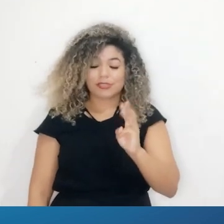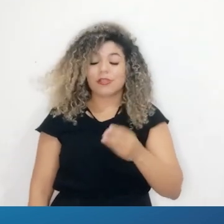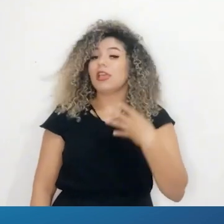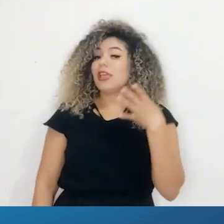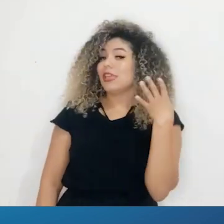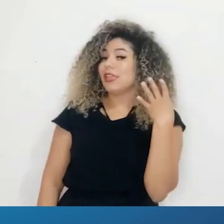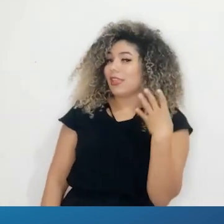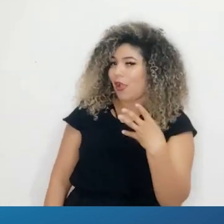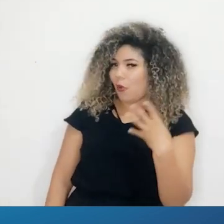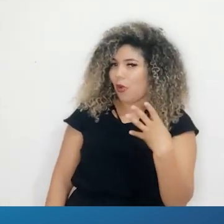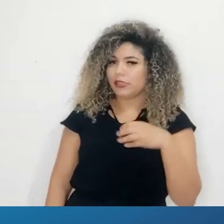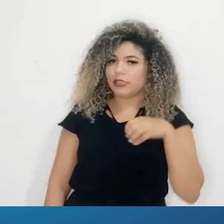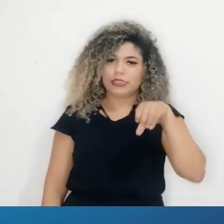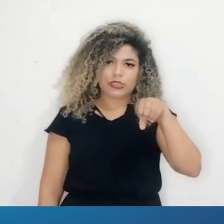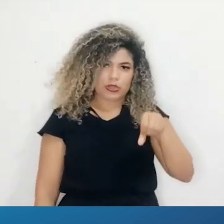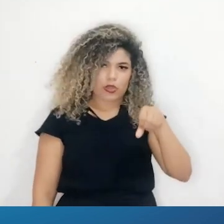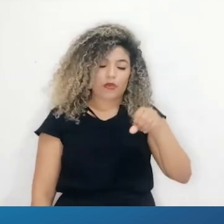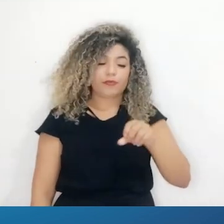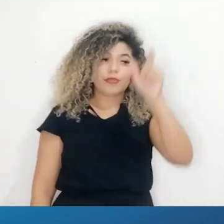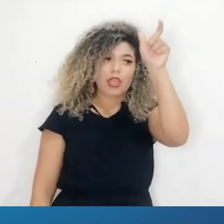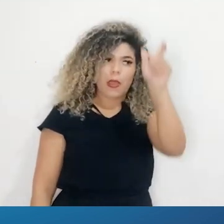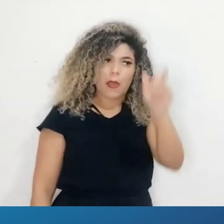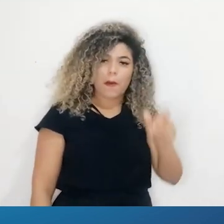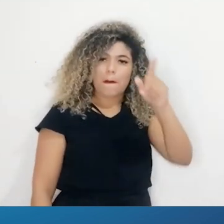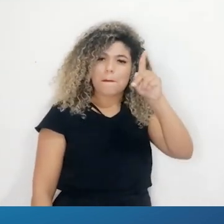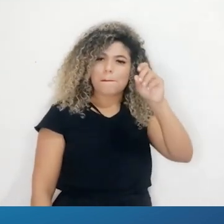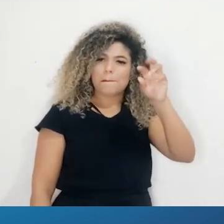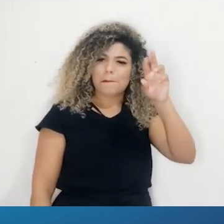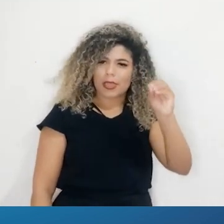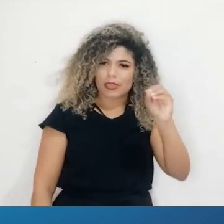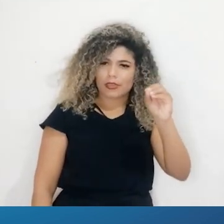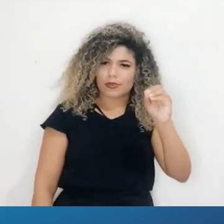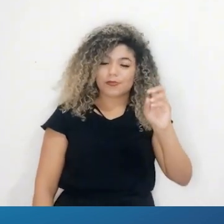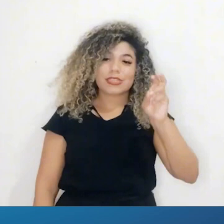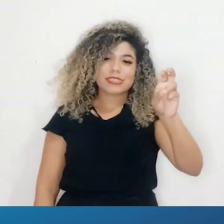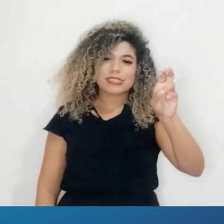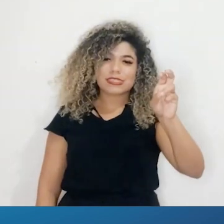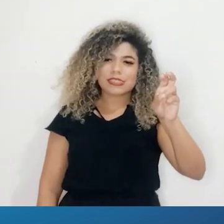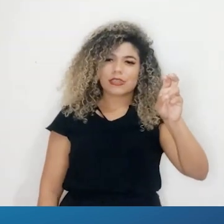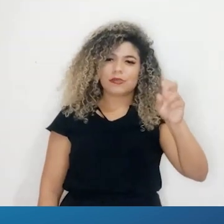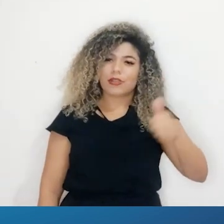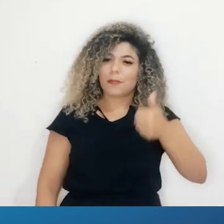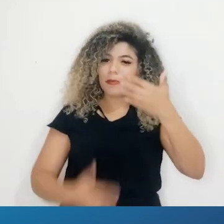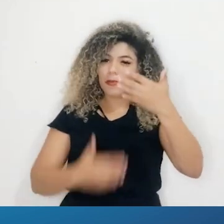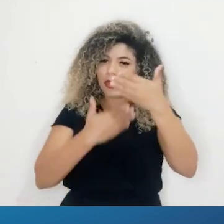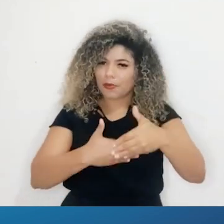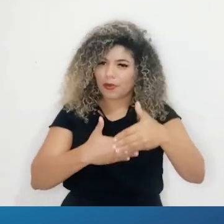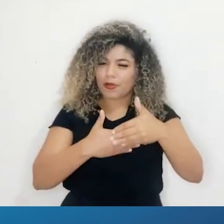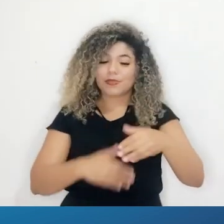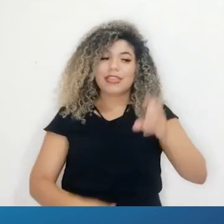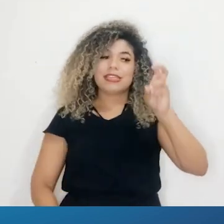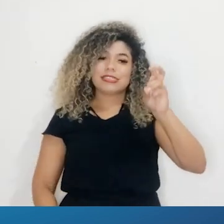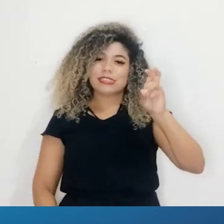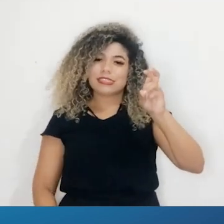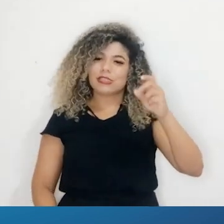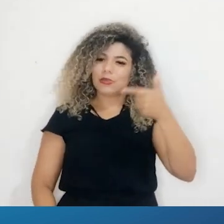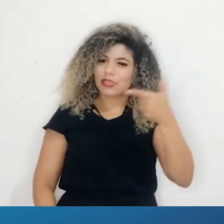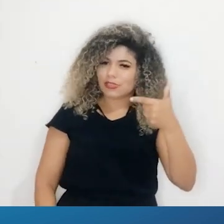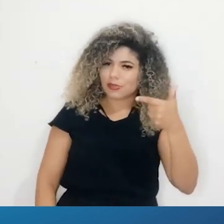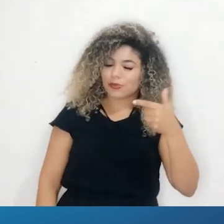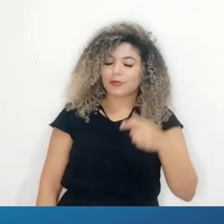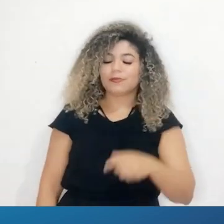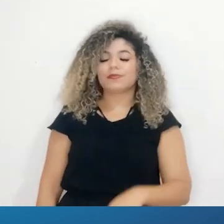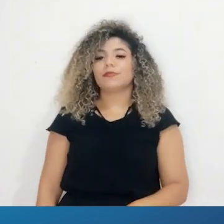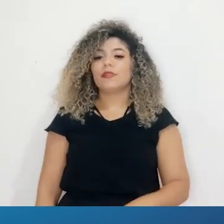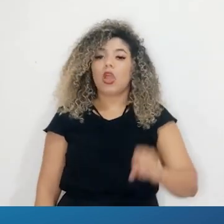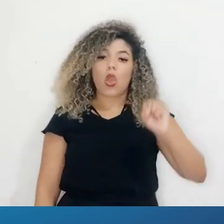quarta nove Pedro tirou c na primeira c na segunda